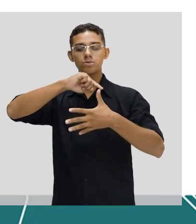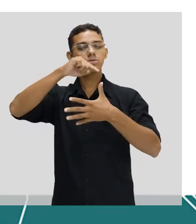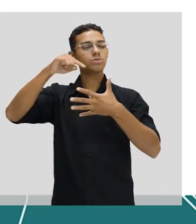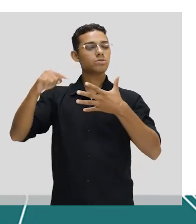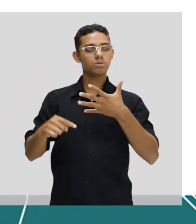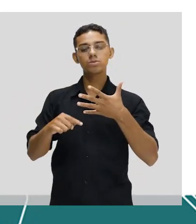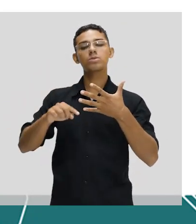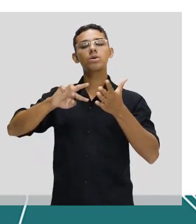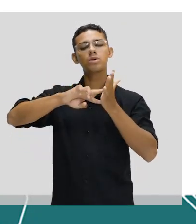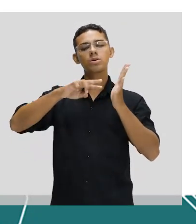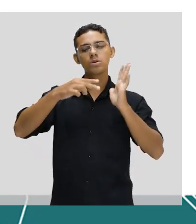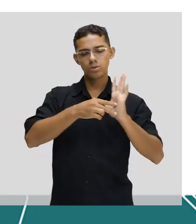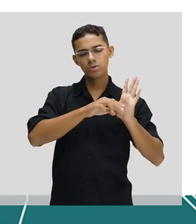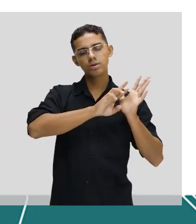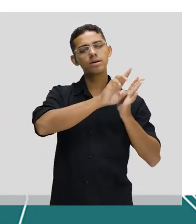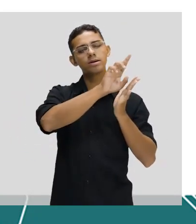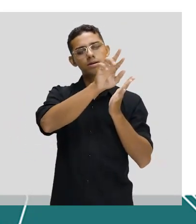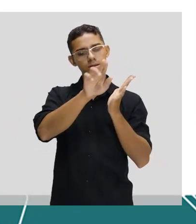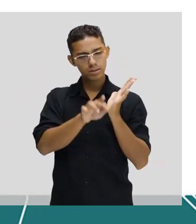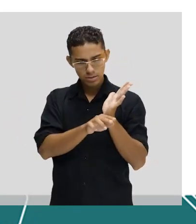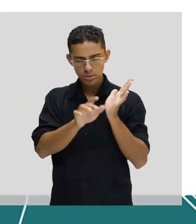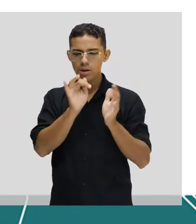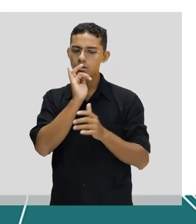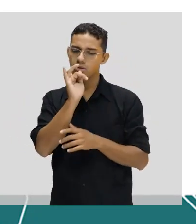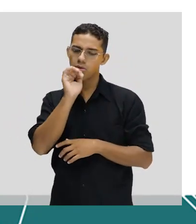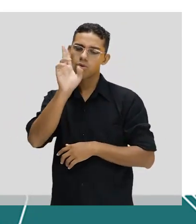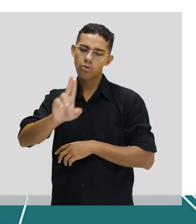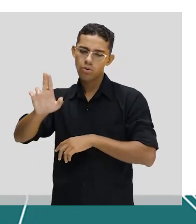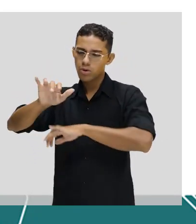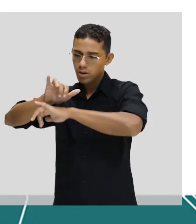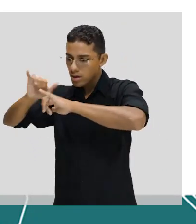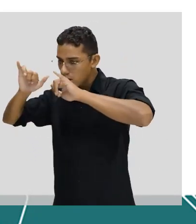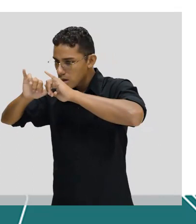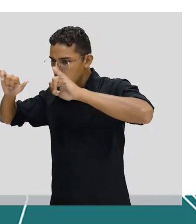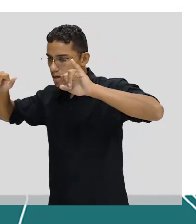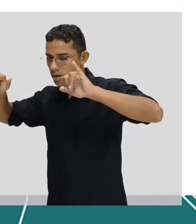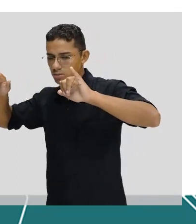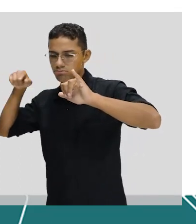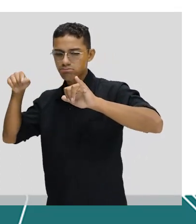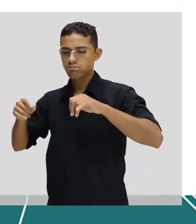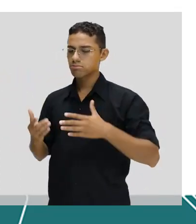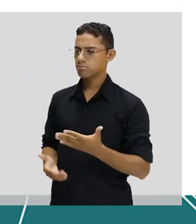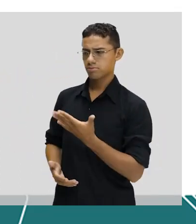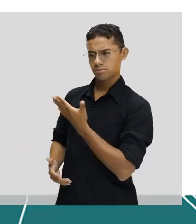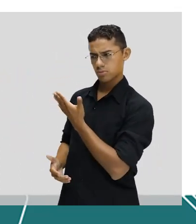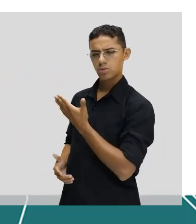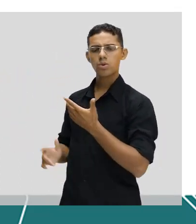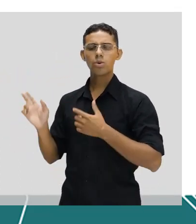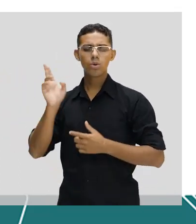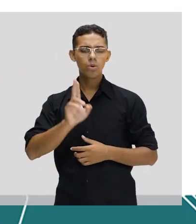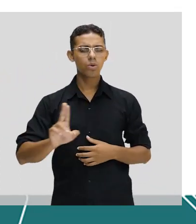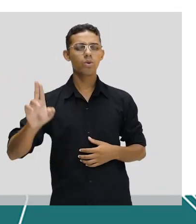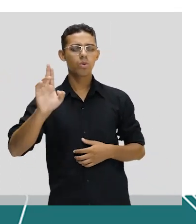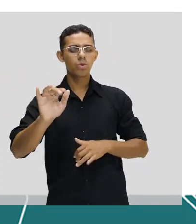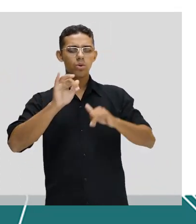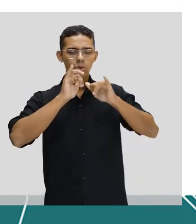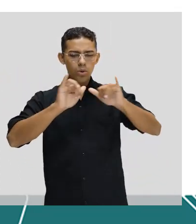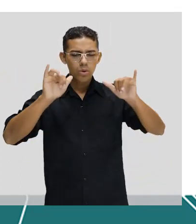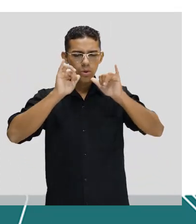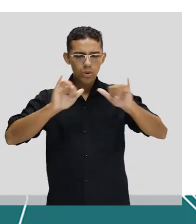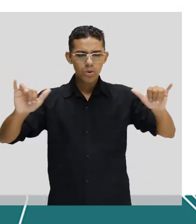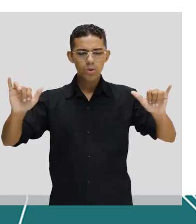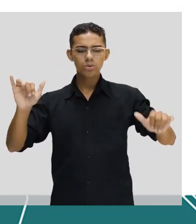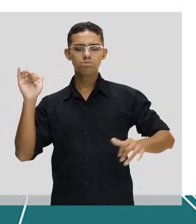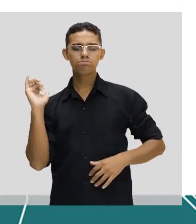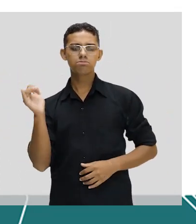ambiguidade ela é muito utilizada nas propagandas publicitárias. E o que vocês acham? Quando ela é utilizada nas propagandas, nas